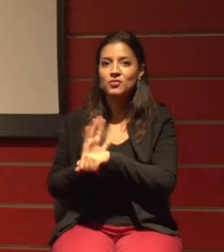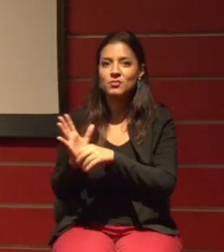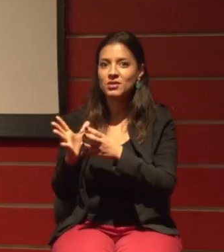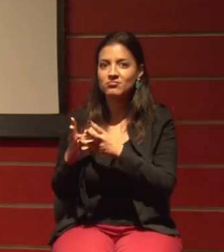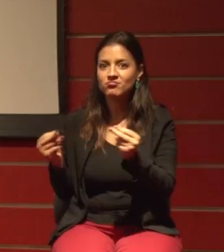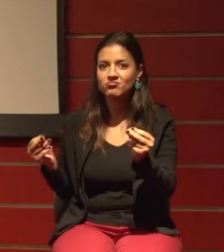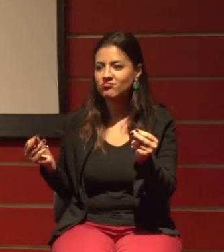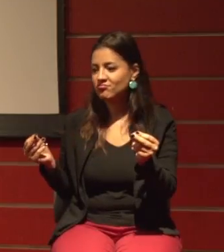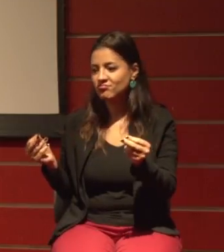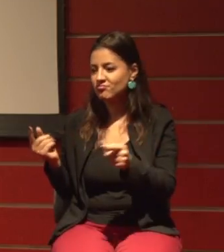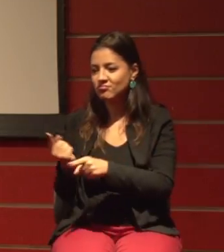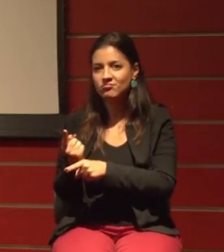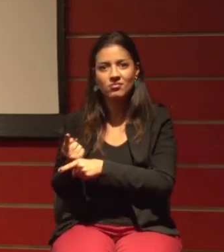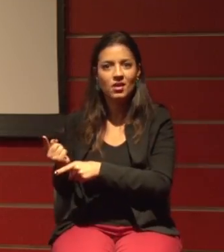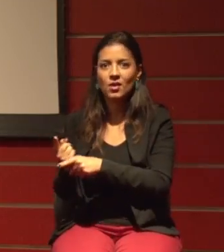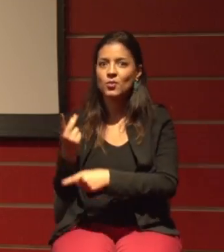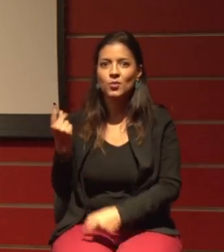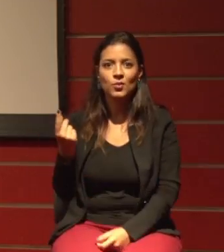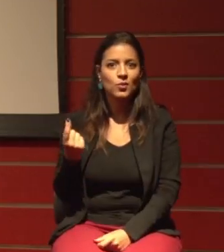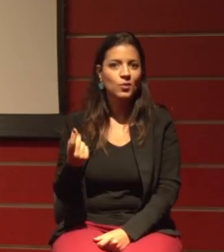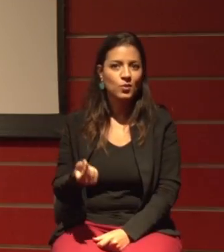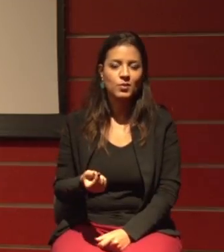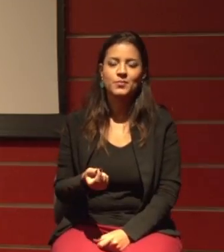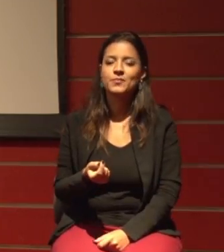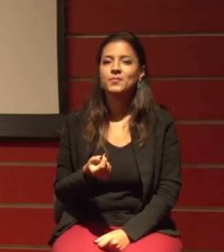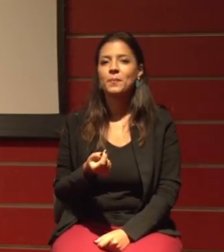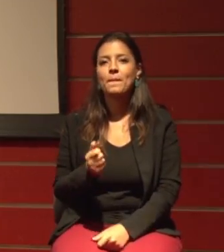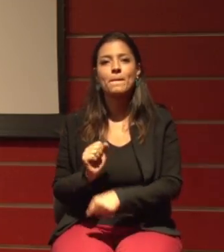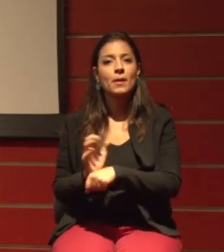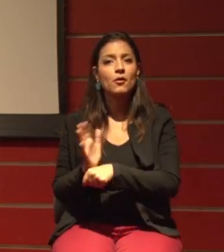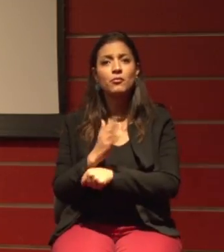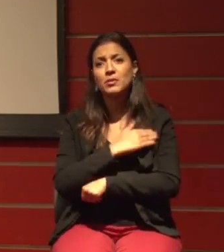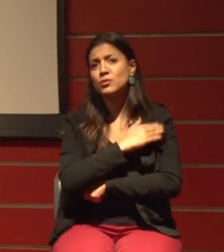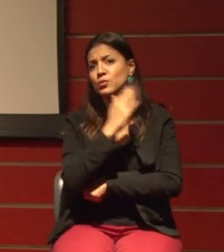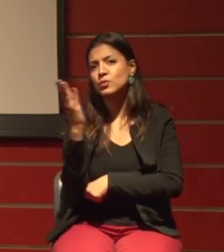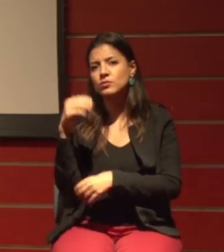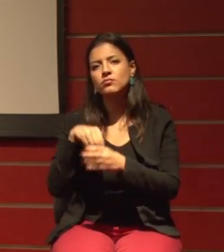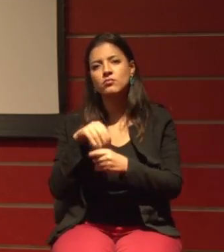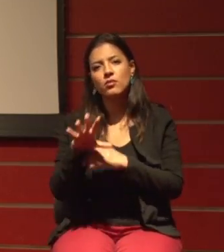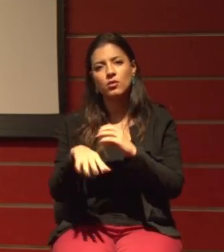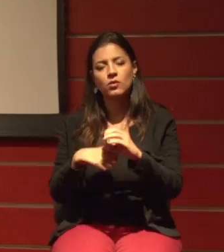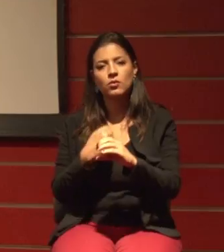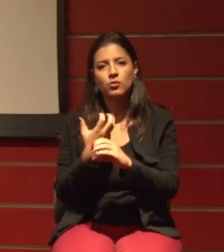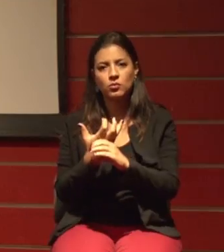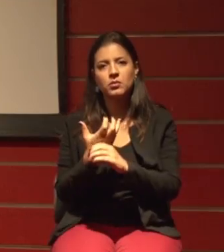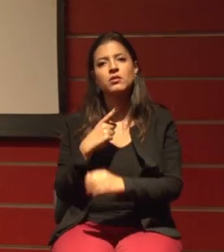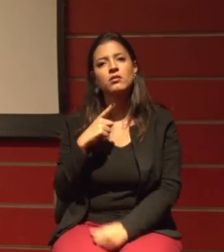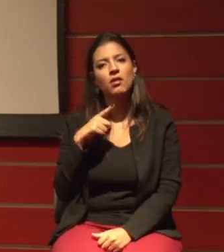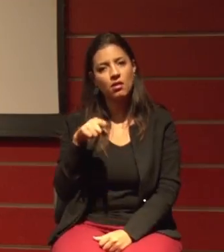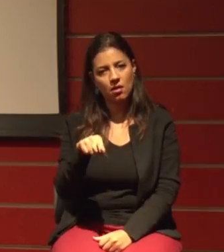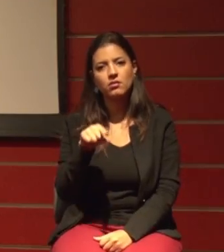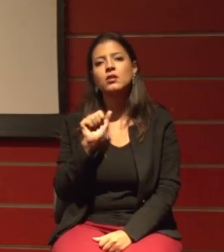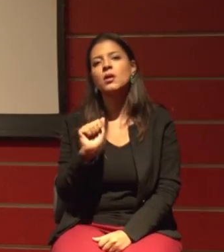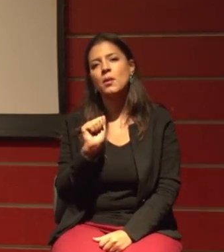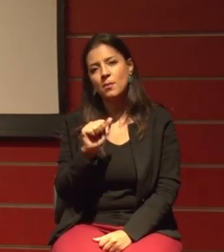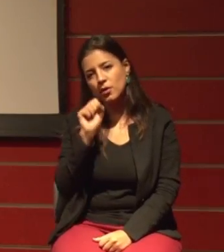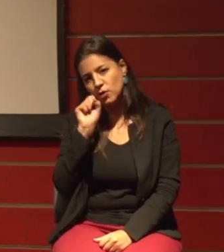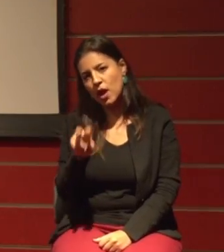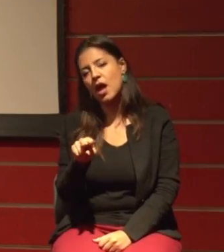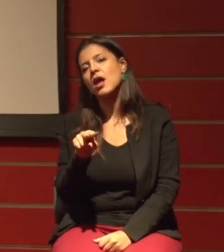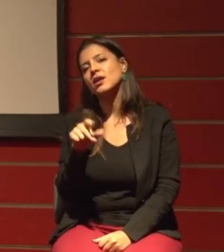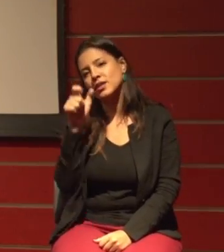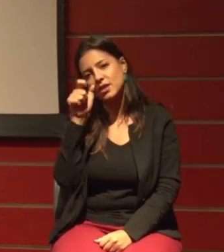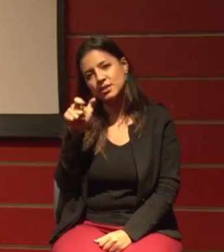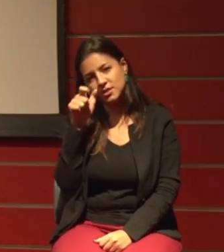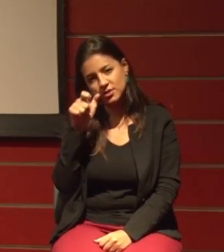Eh ele tá Tá inteirinho no YouTube se vocês depois quiserem dar uma olhada É bem interessante a história